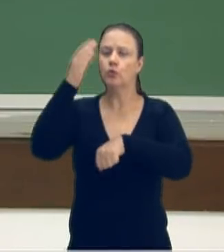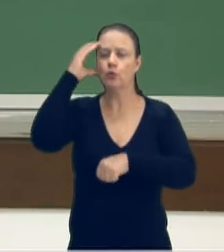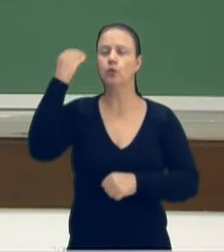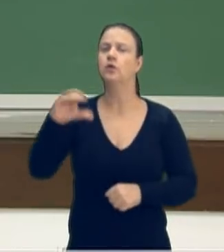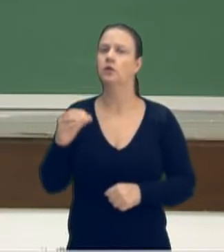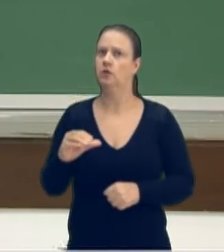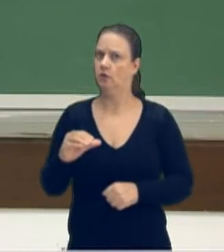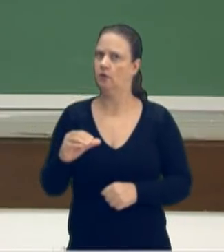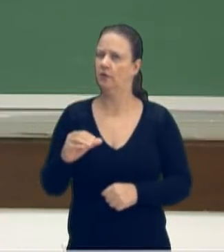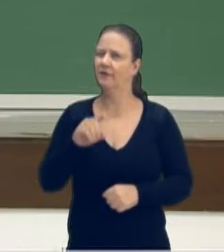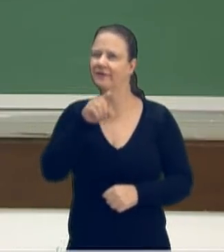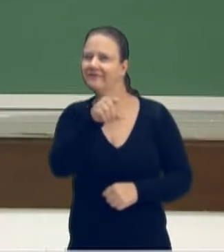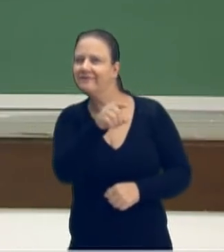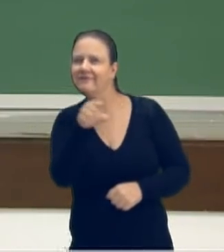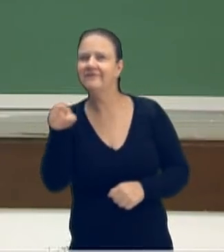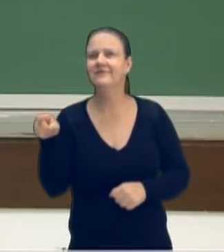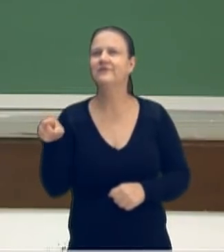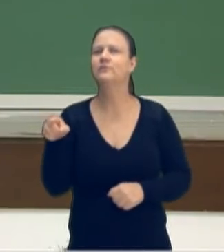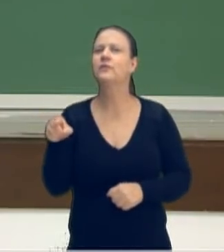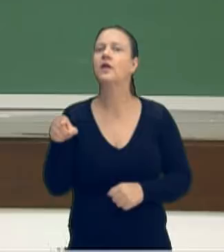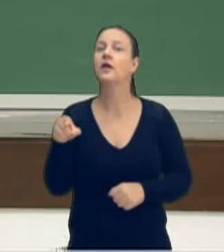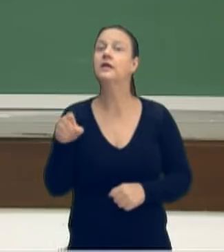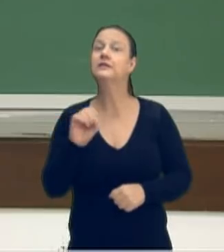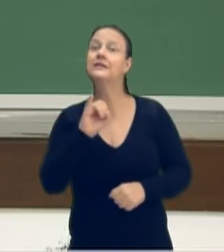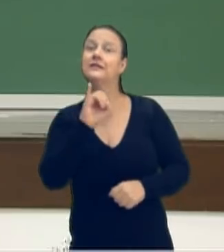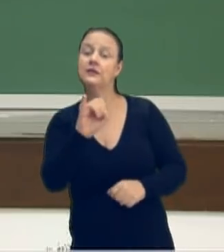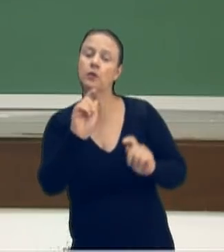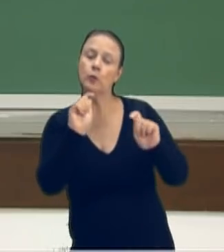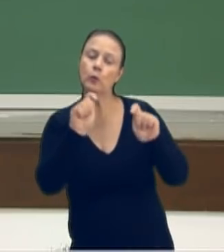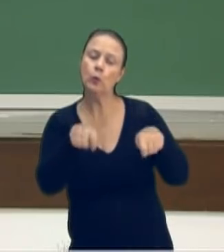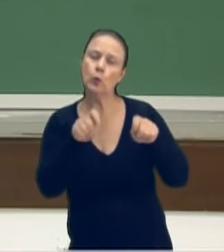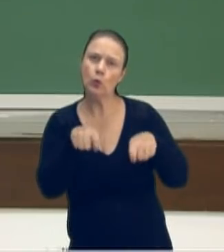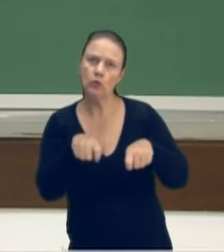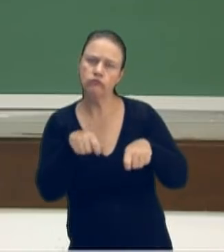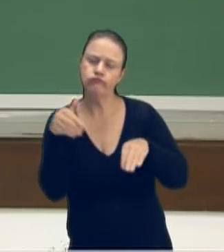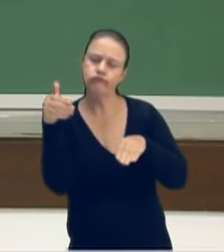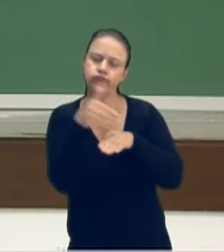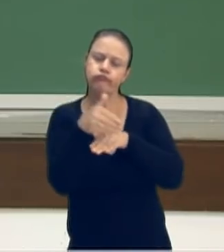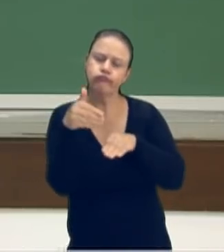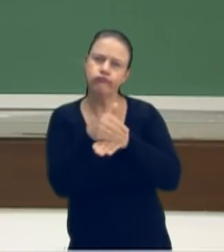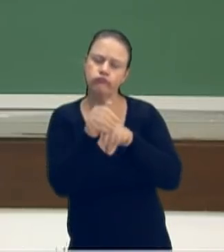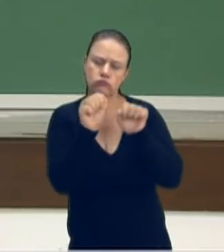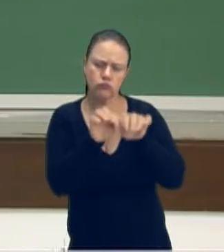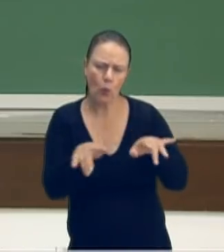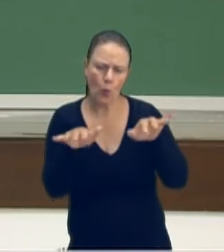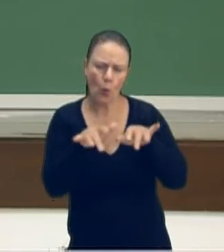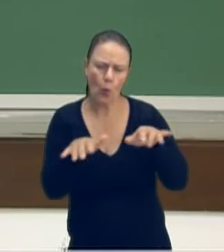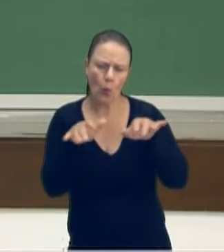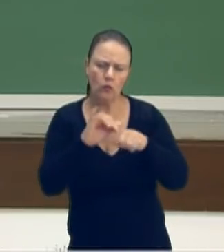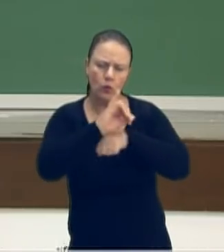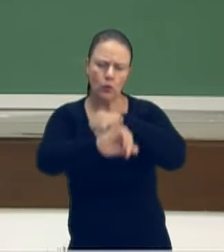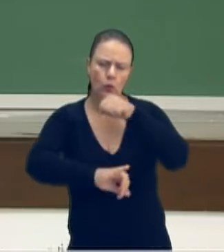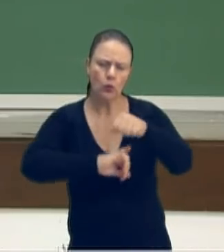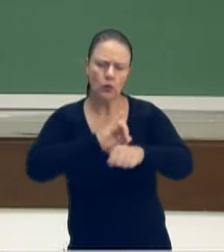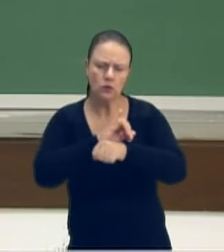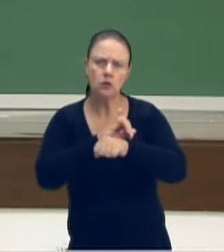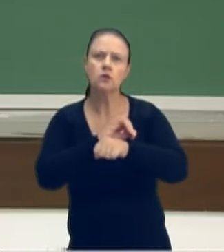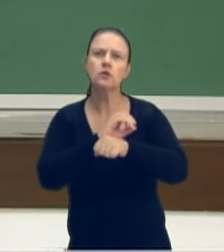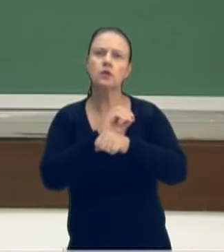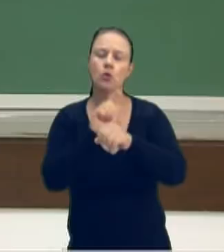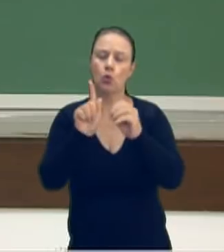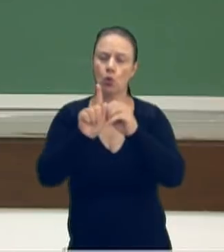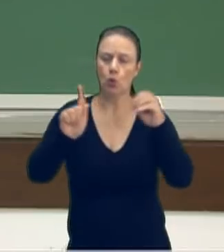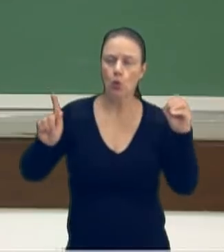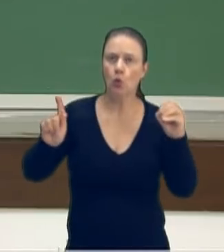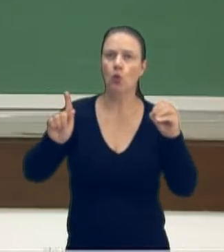dica, você que está em casa, quem pode, quem tem acesso, digite aí no YouTube ou coloque no site